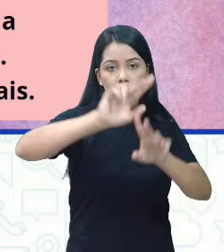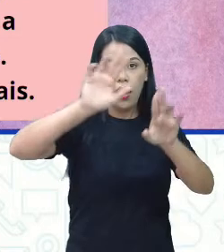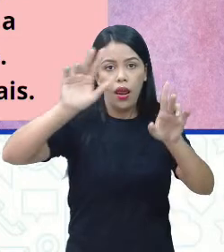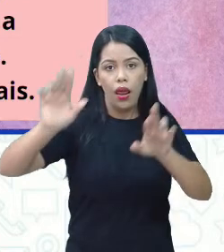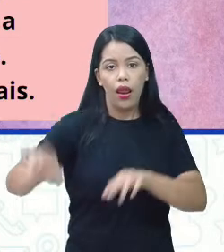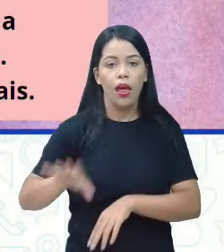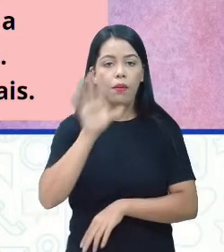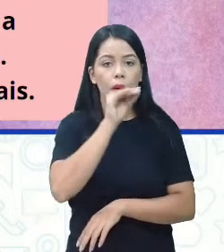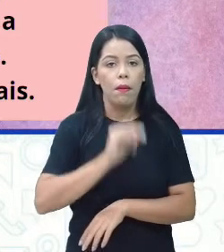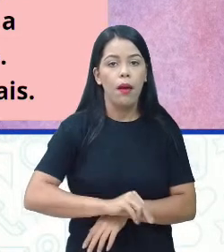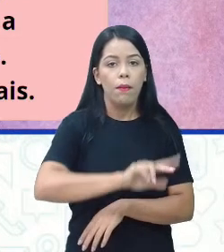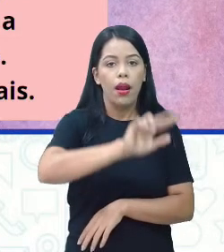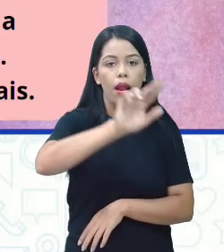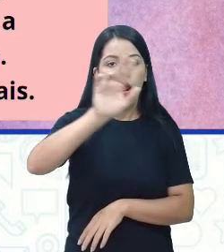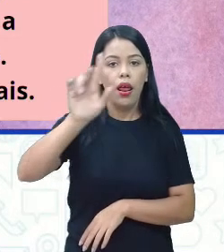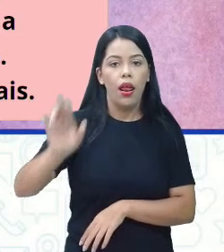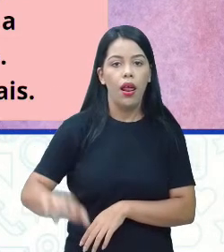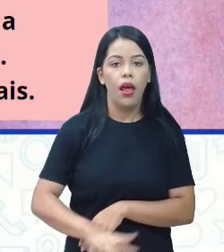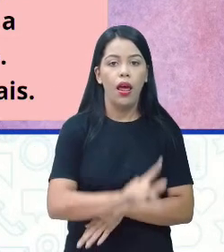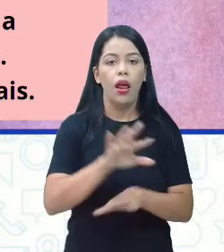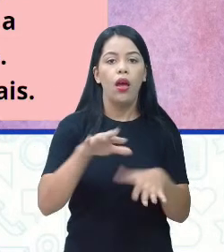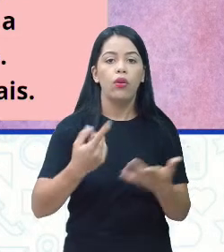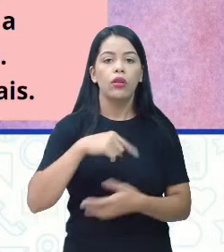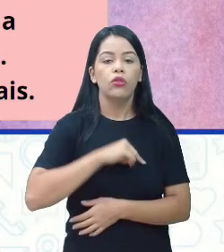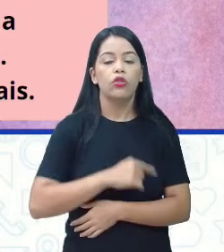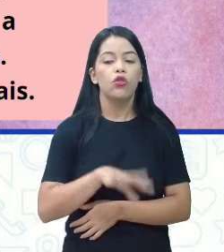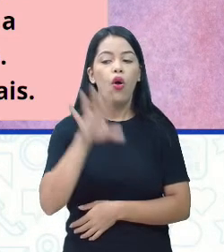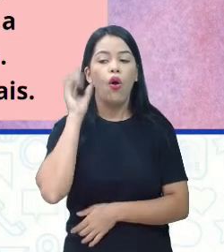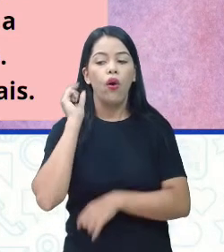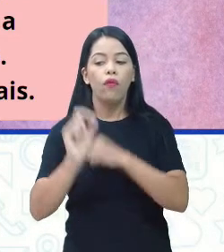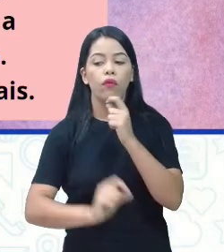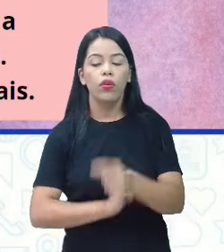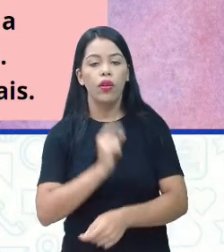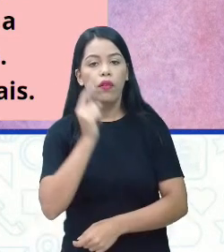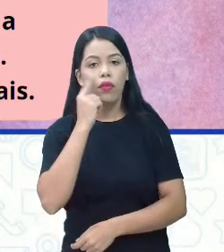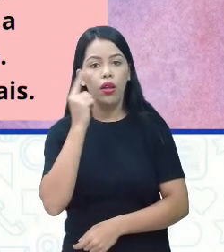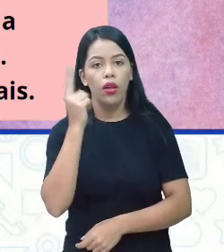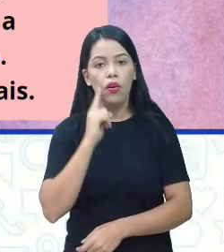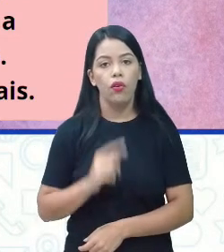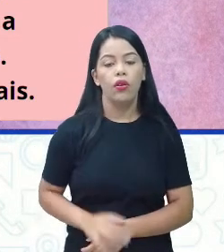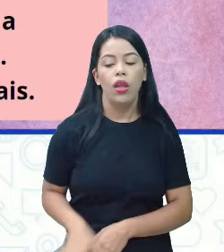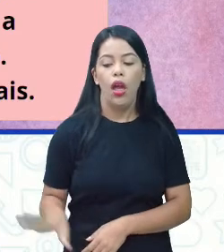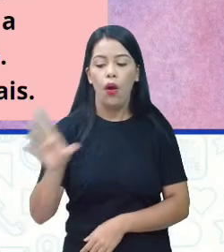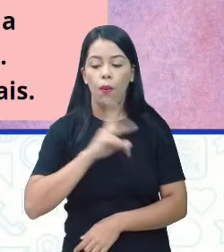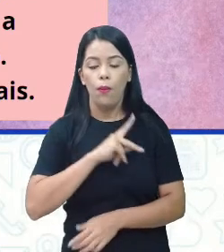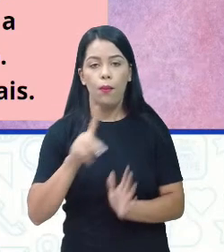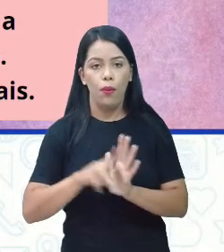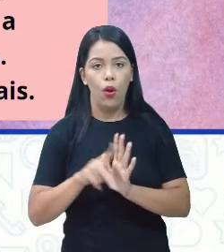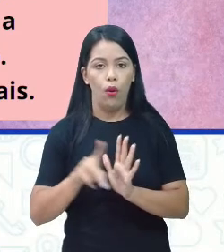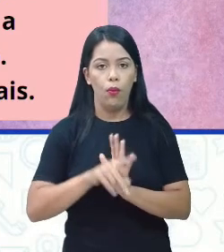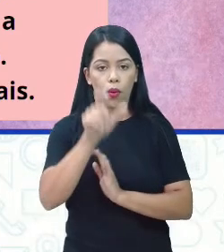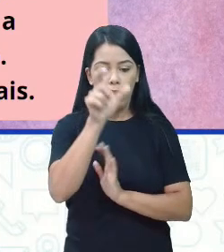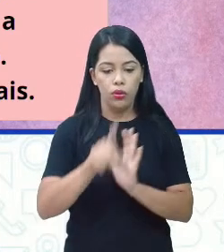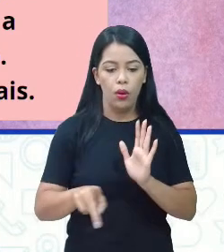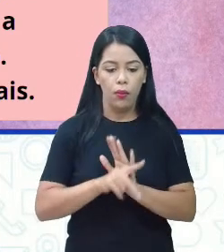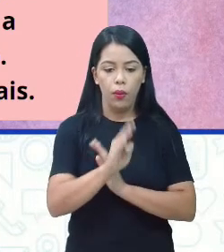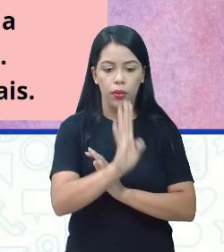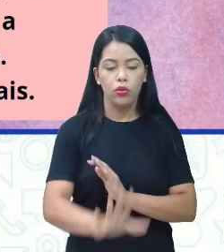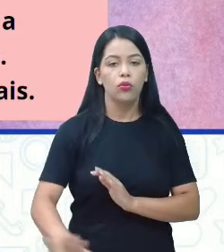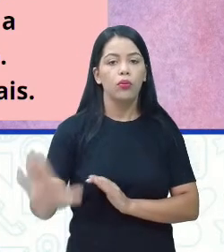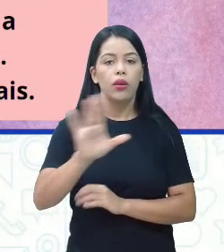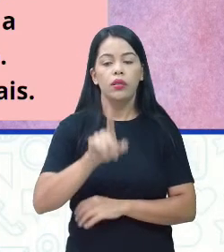óbvias quando ouvimos um falante brasileiro, um angolano e um português conversando. Nos três países